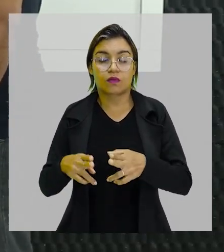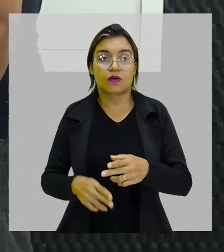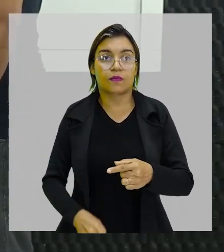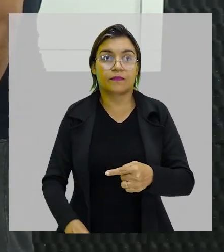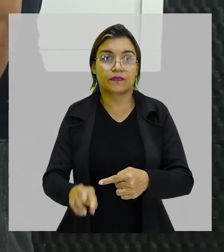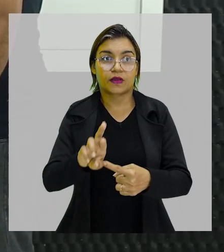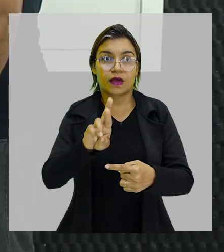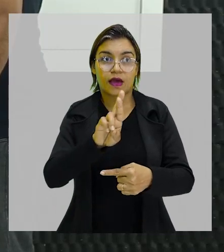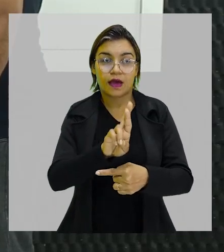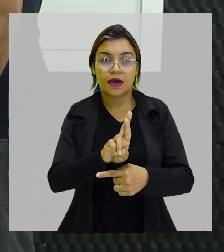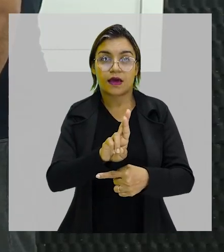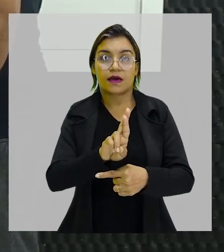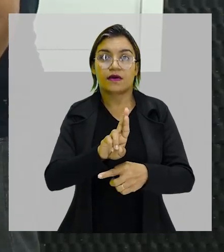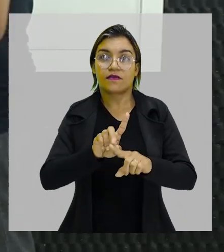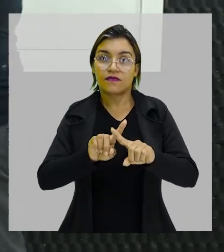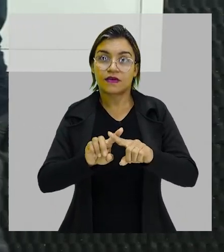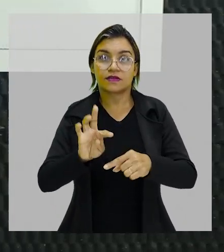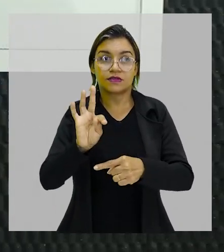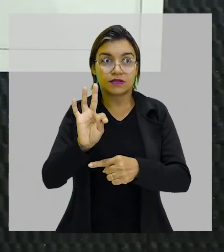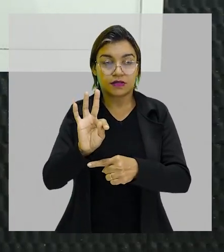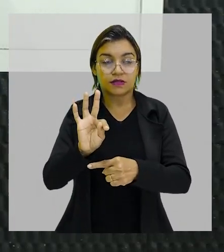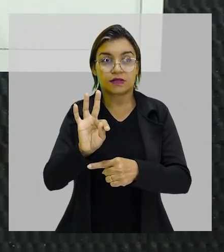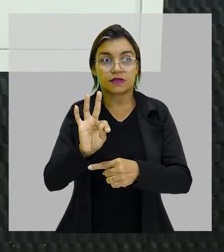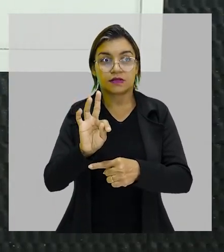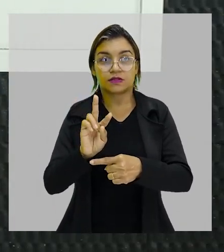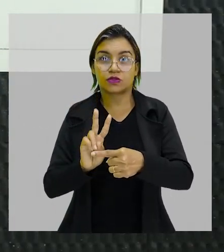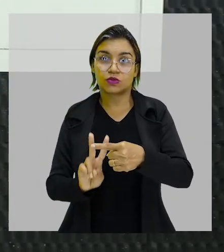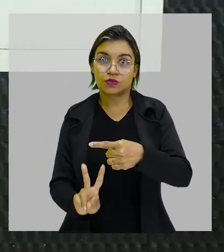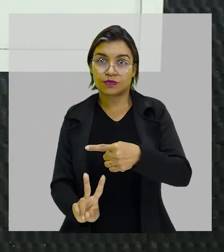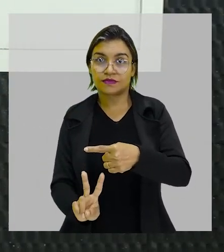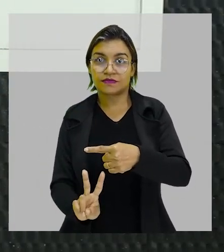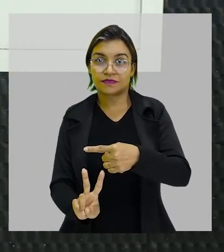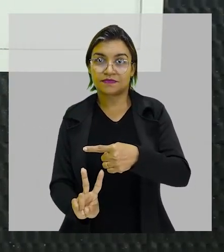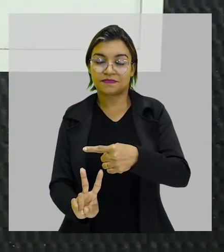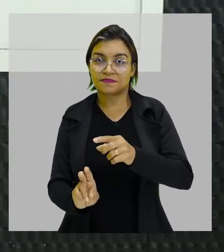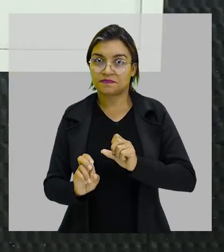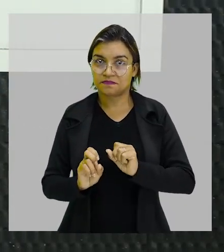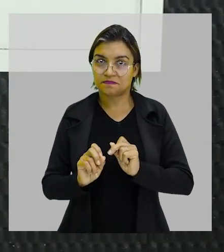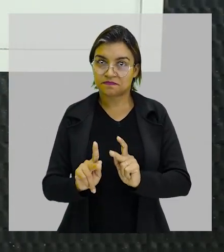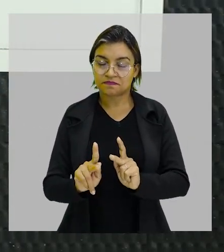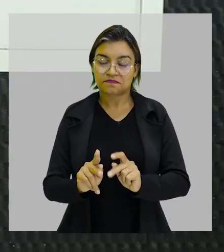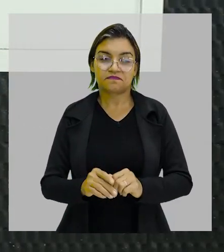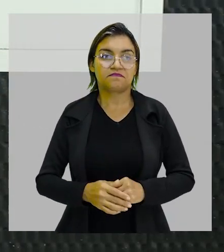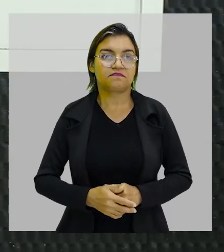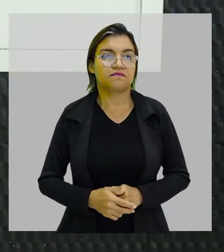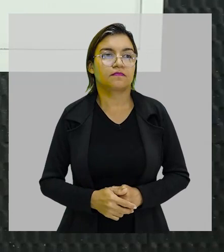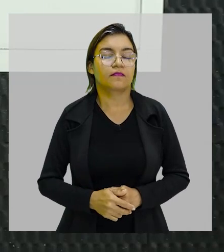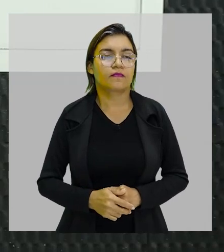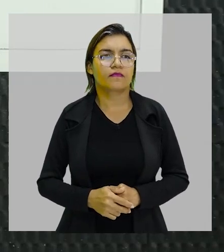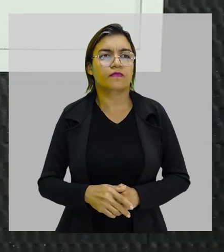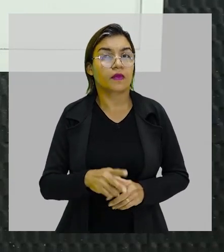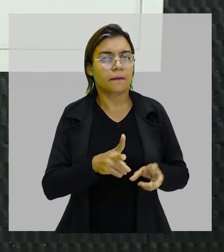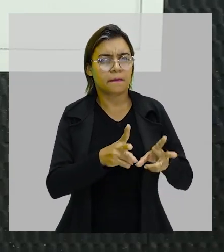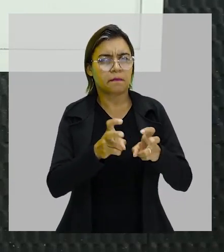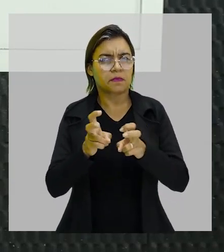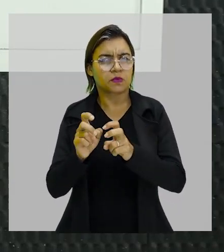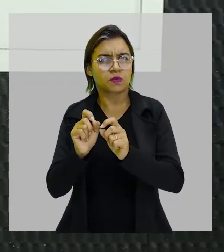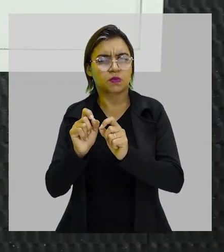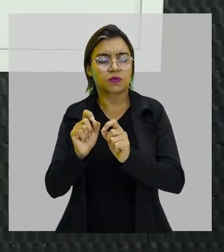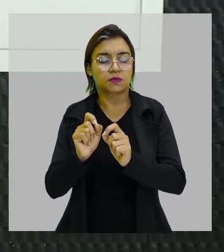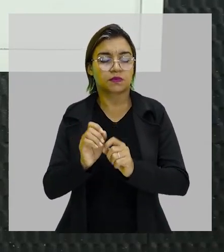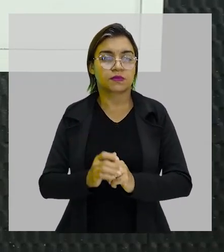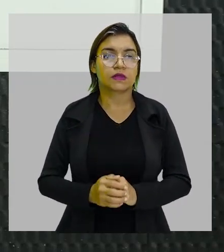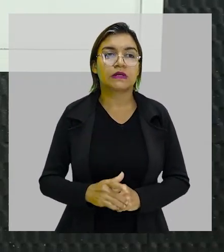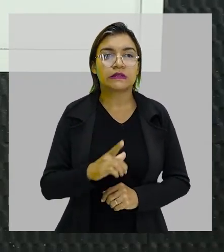T sobre V. Percebam o seguinte. Nós temos aqui